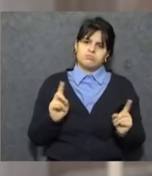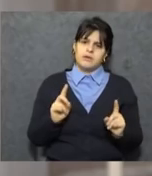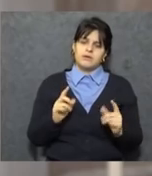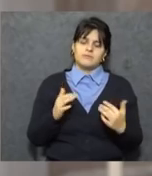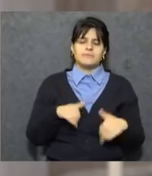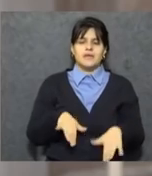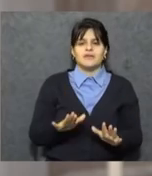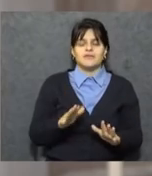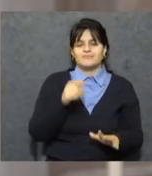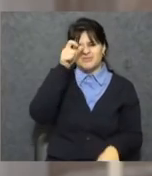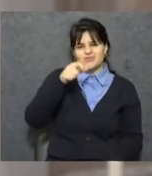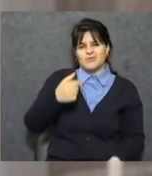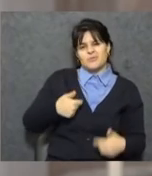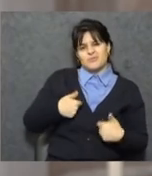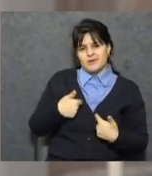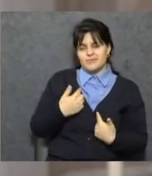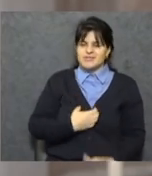tal.